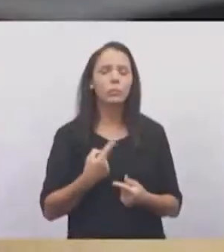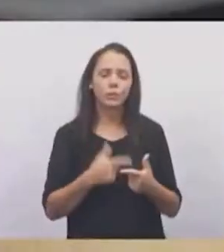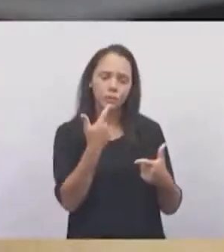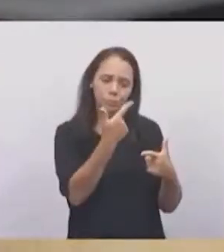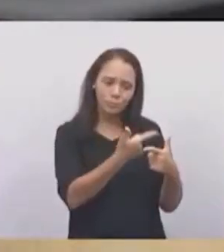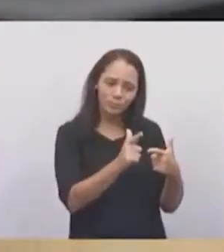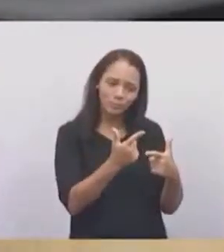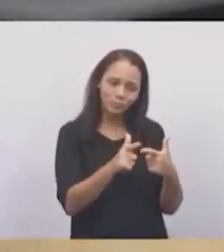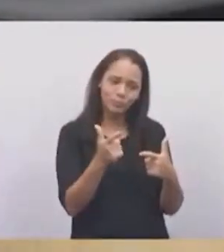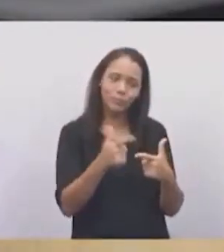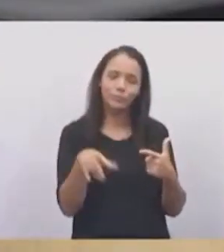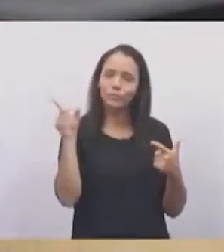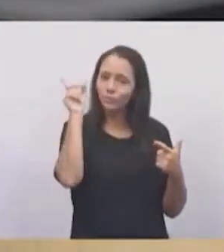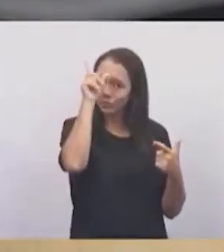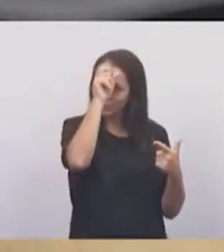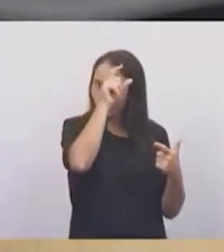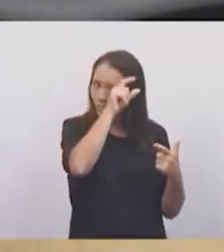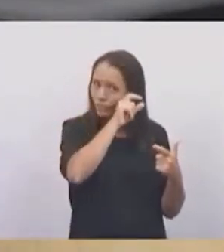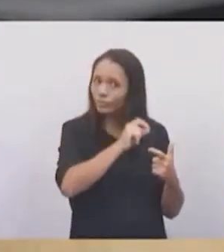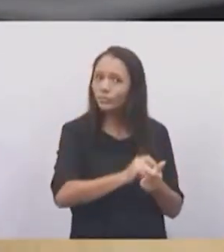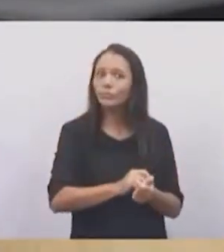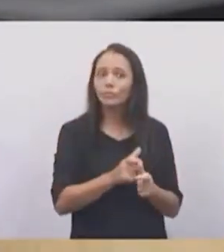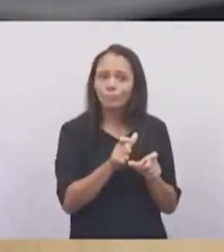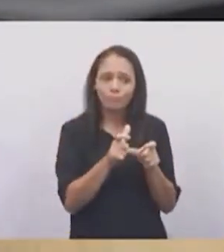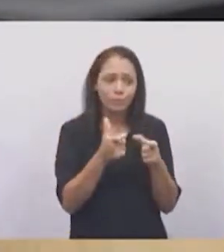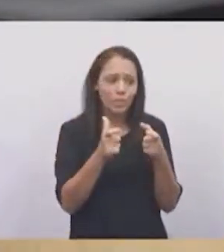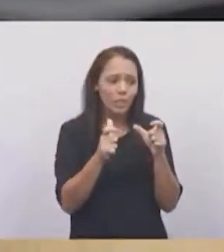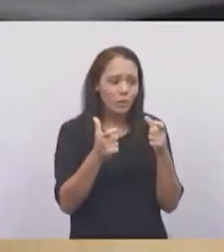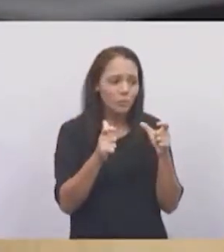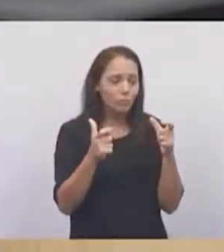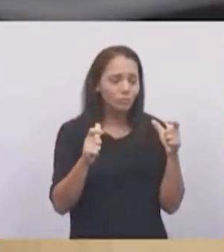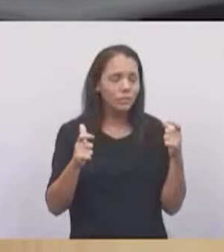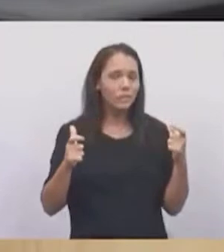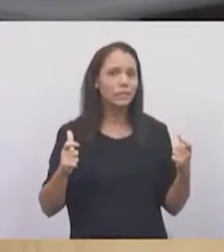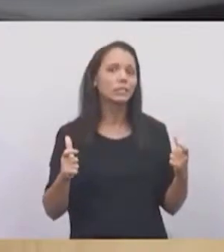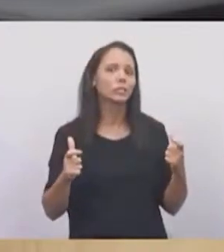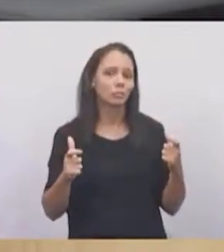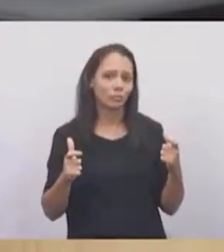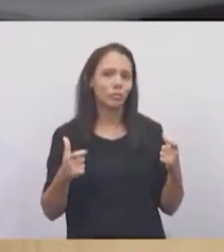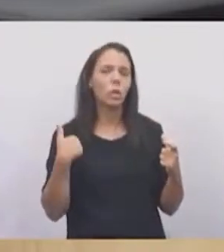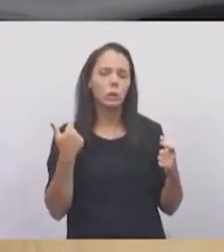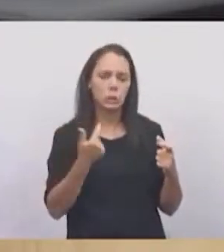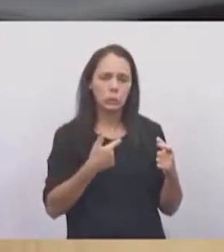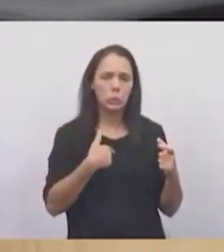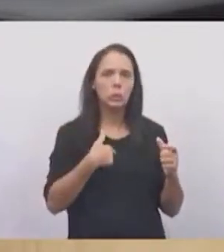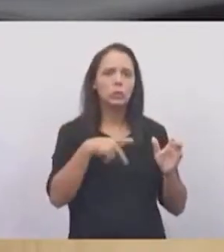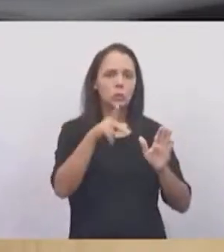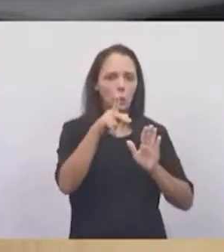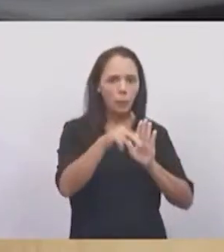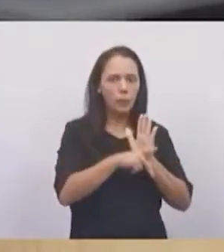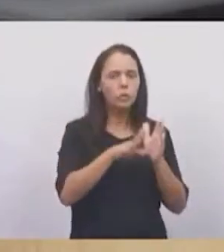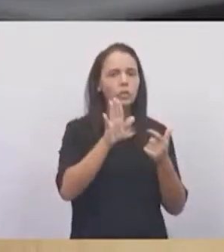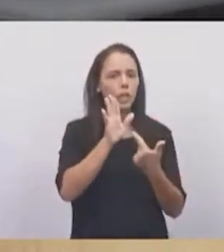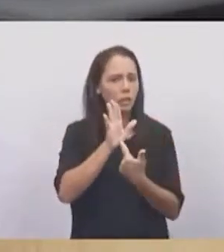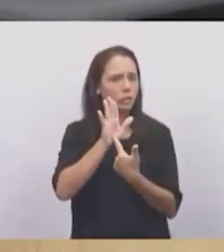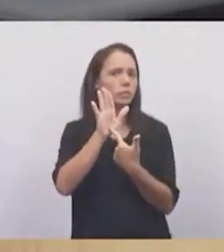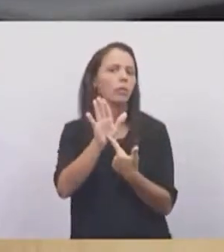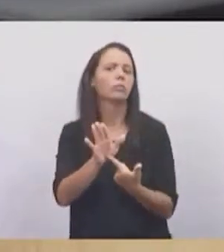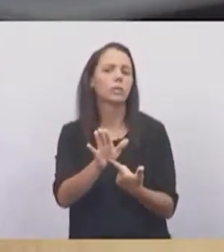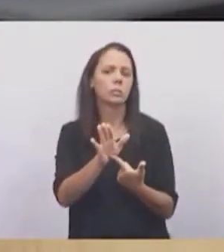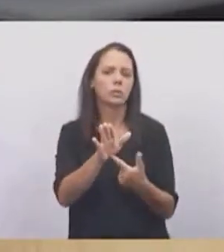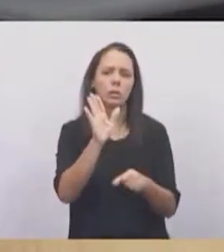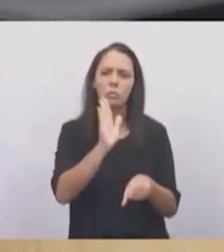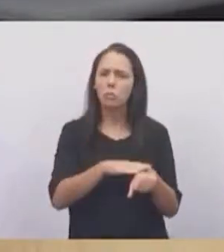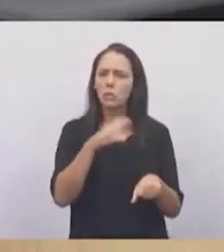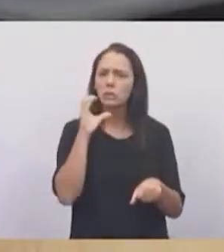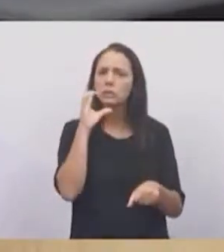que viabilize melhor a segurança nas escolas de Jacareí. A gente vai apresentar um projeto nessa casa o mais rápido